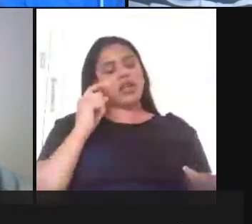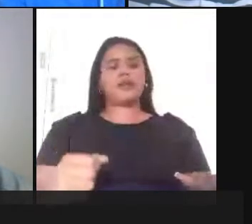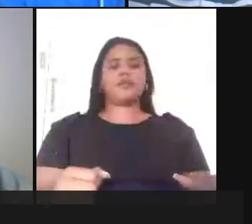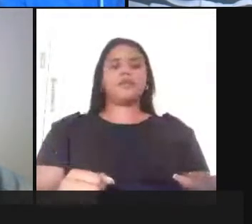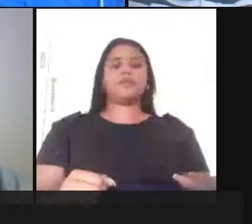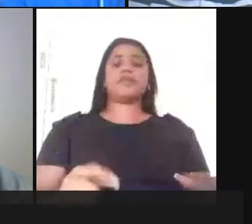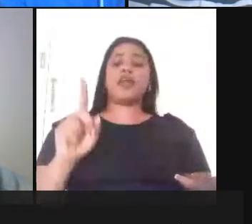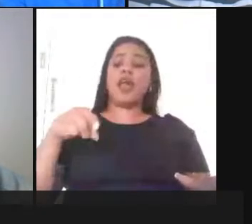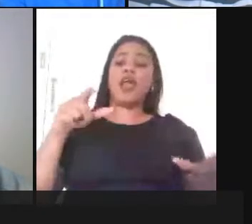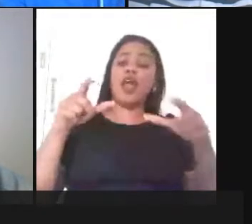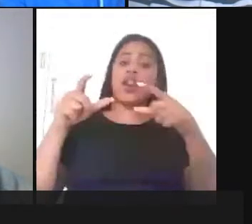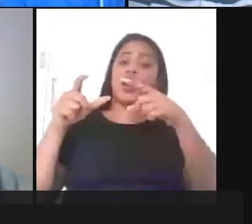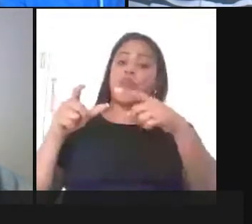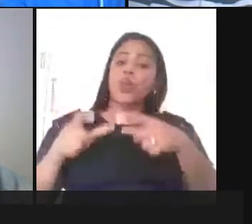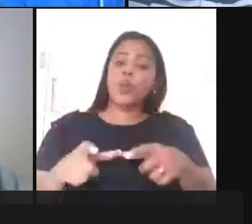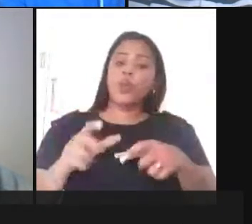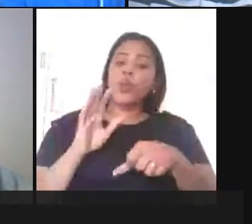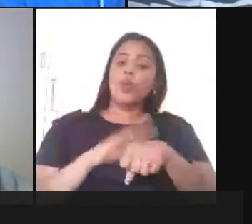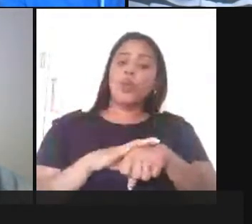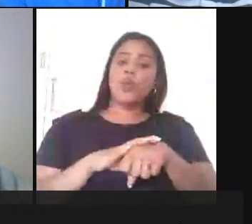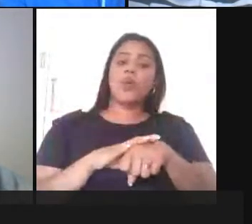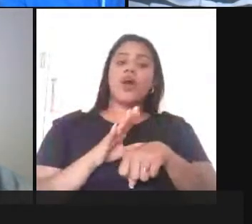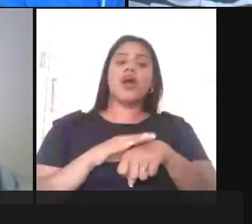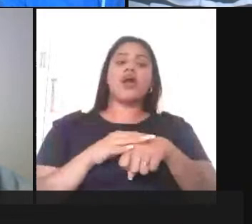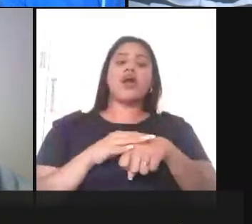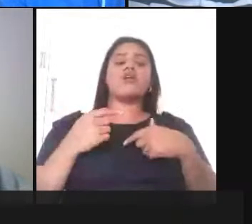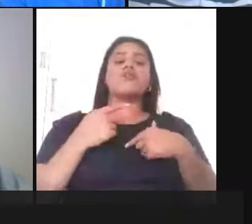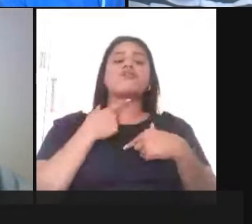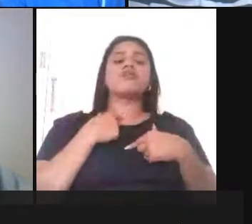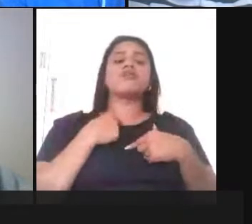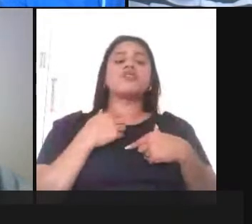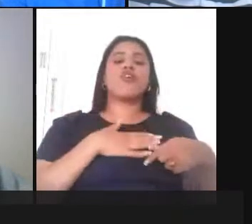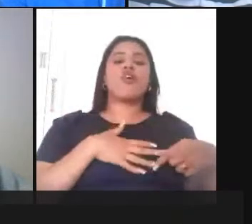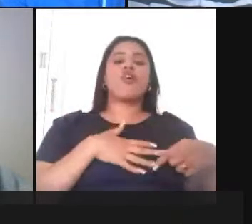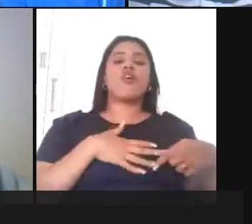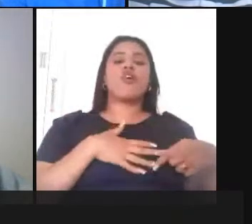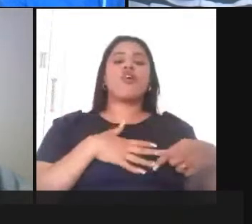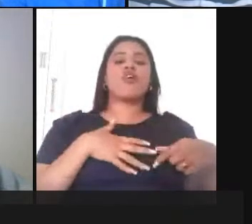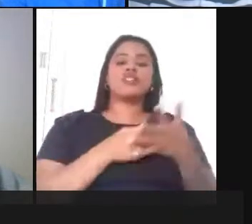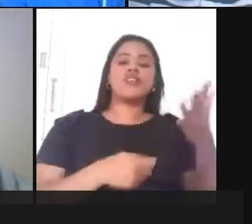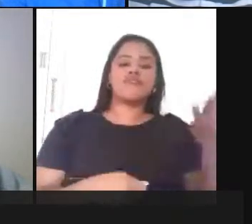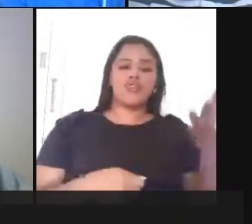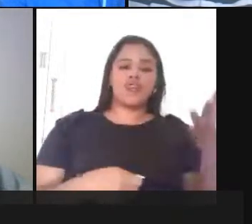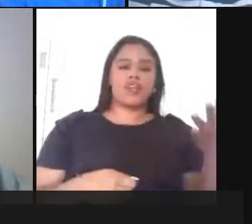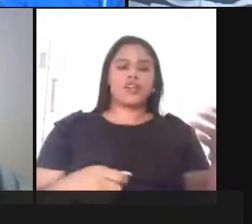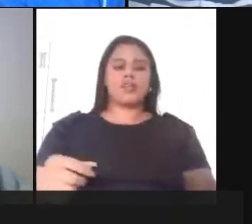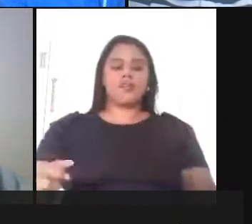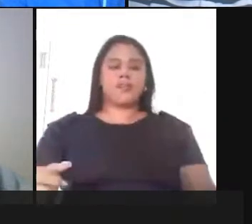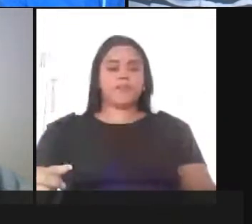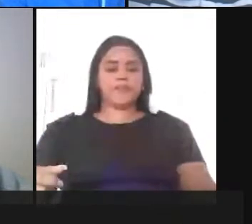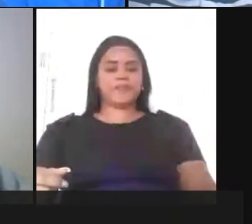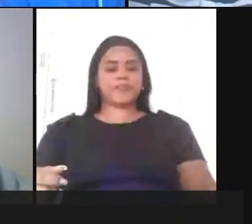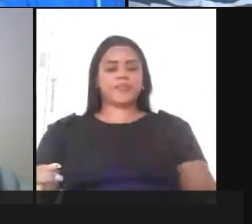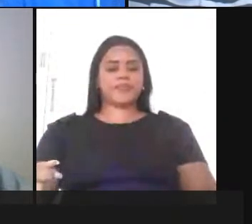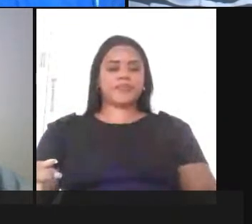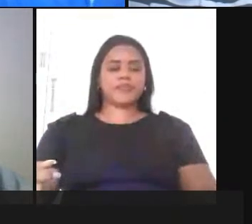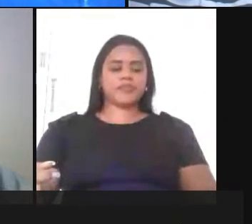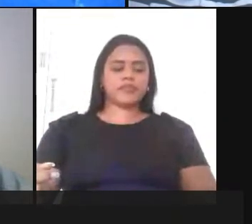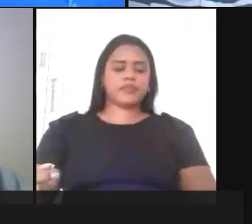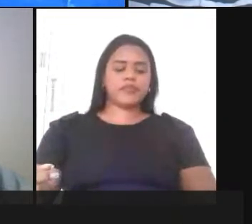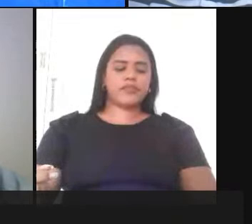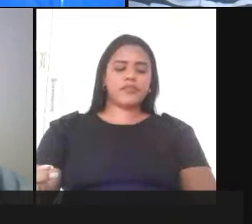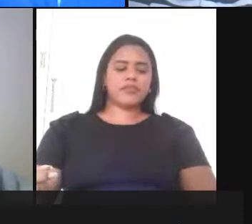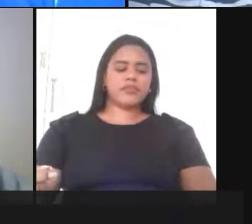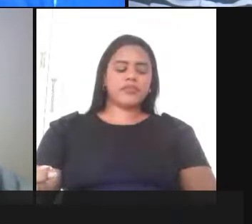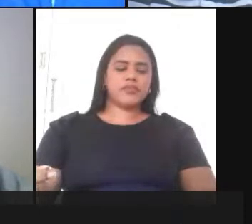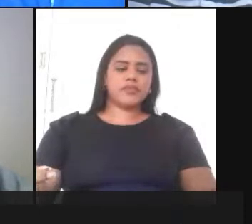ler isto, então eu vou ter que escrever, já que ainda não foi escrito, né? Então eu vou ter que escrever. E é um pouco por